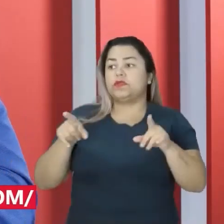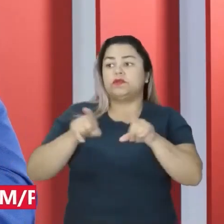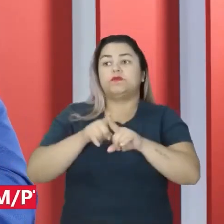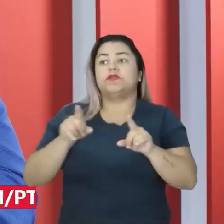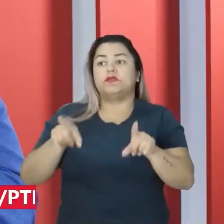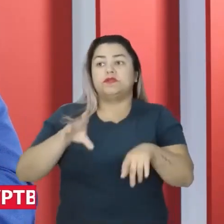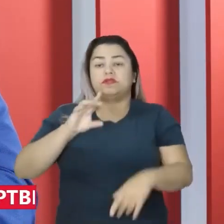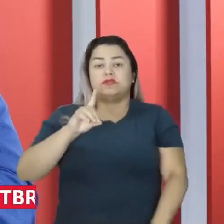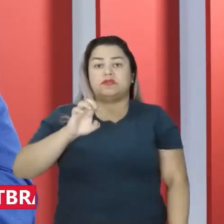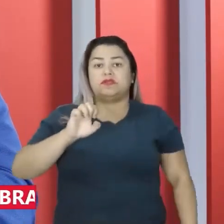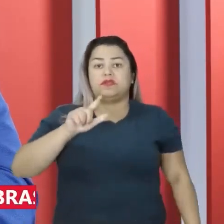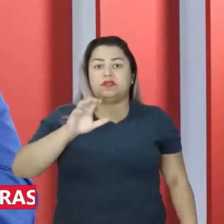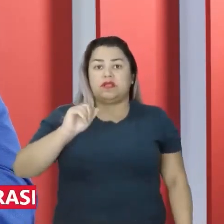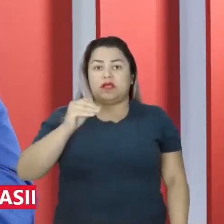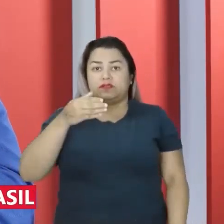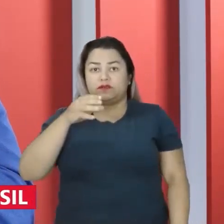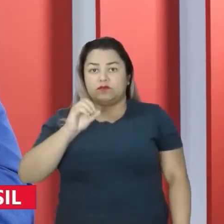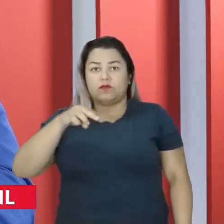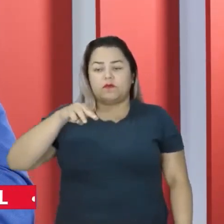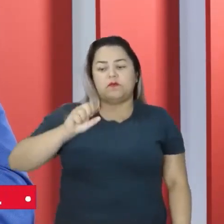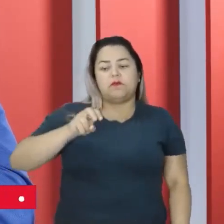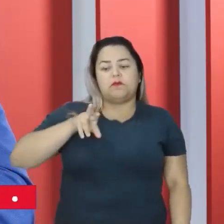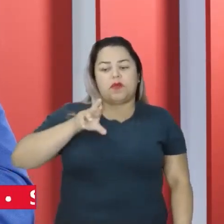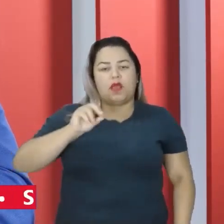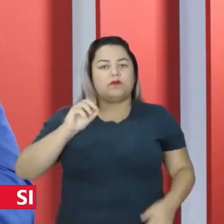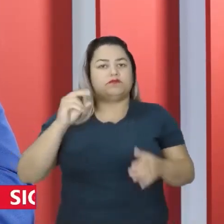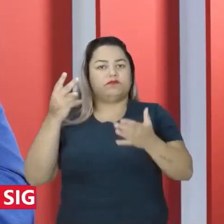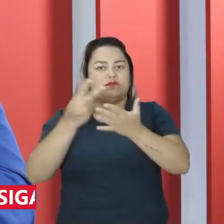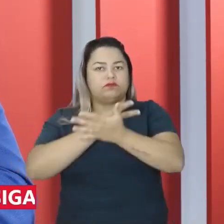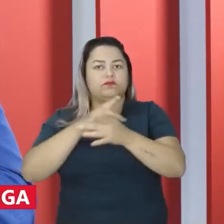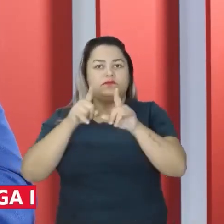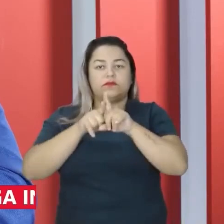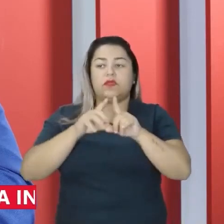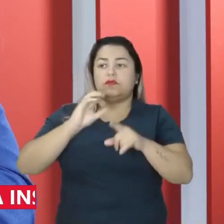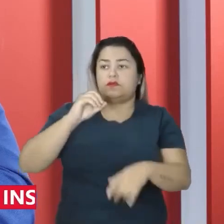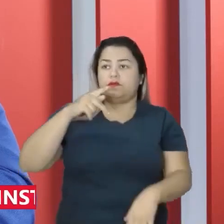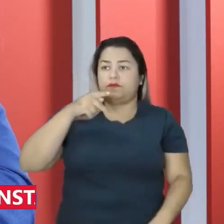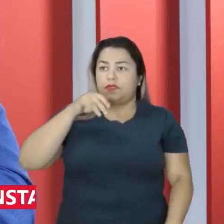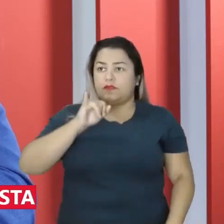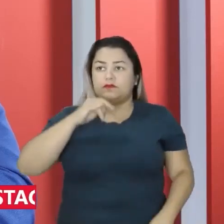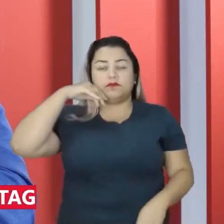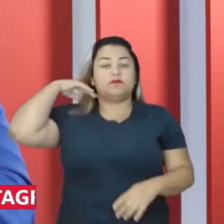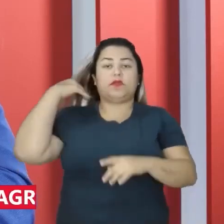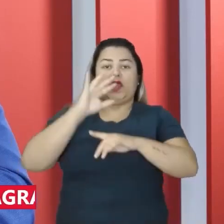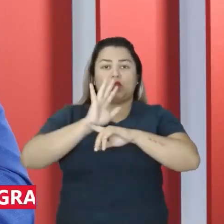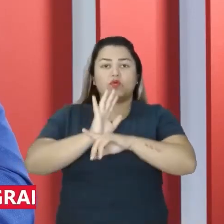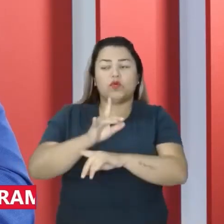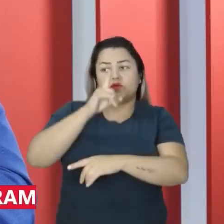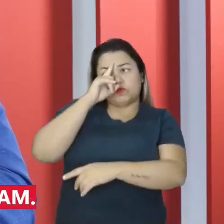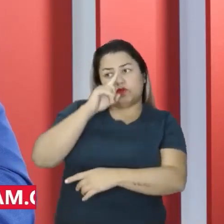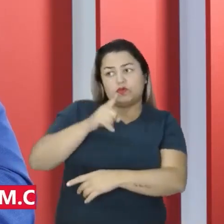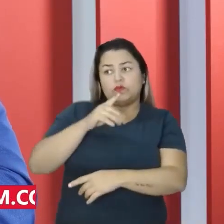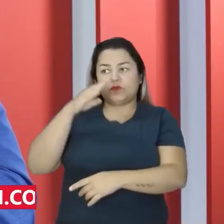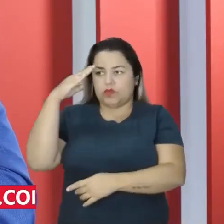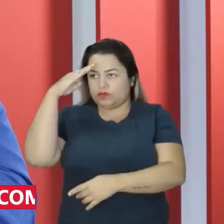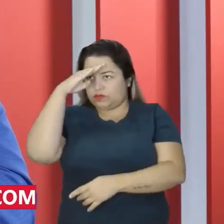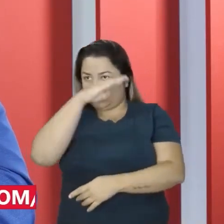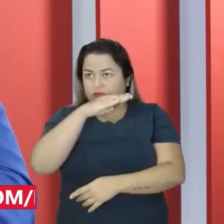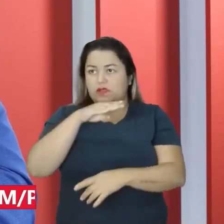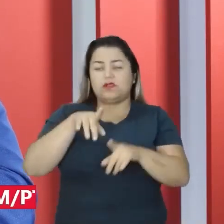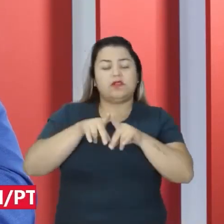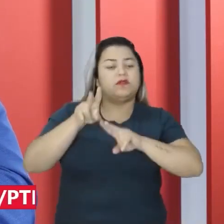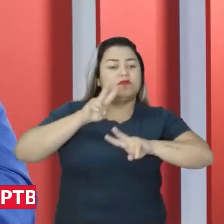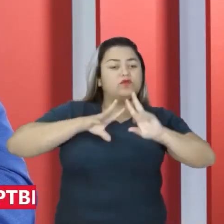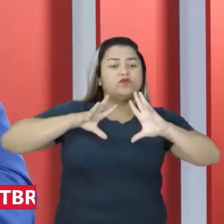a delação do Mauro Cid, veio em função da CPI. E o Mauro Cid, ele era o ajudante de ordem do Bolsonaro, ele viu